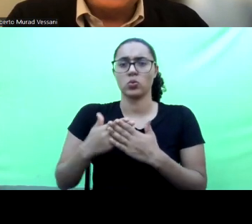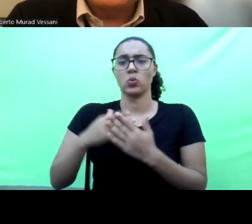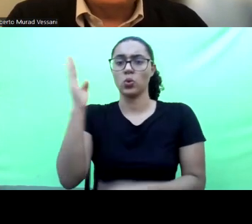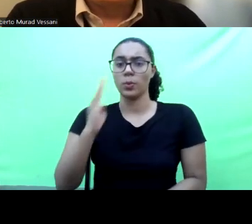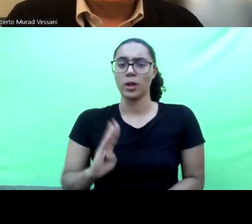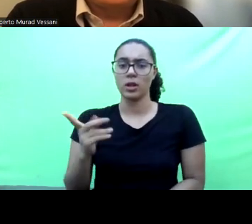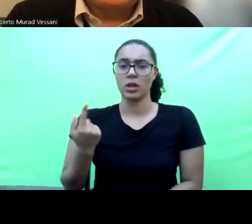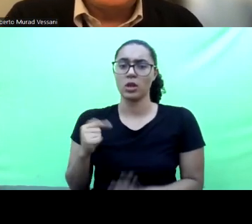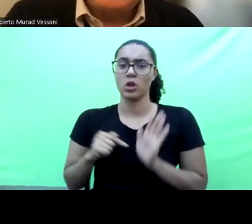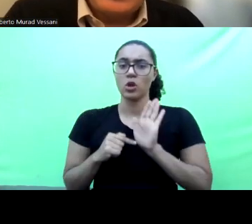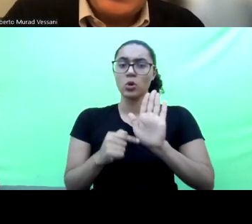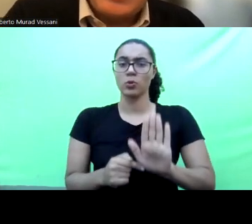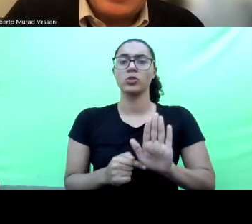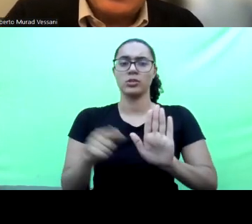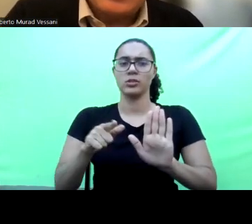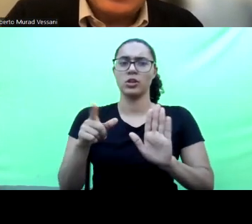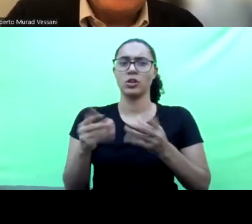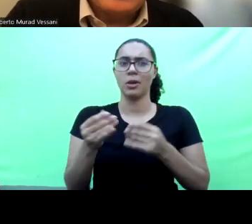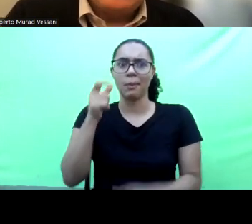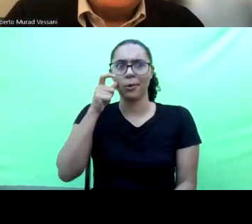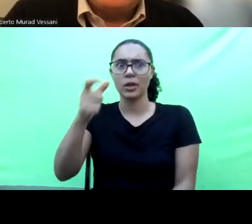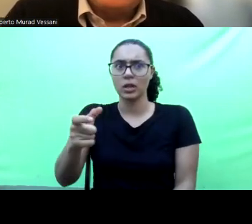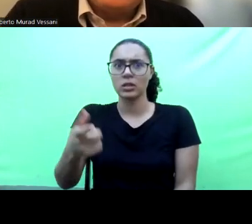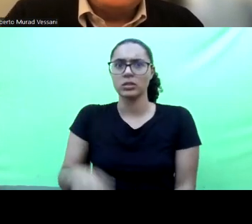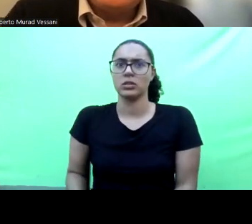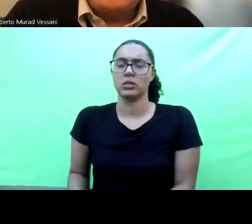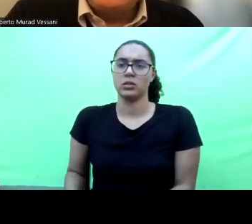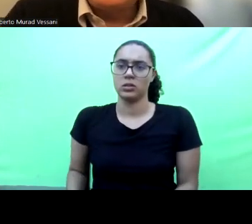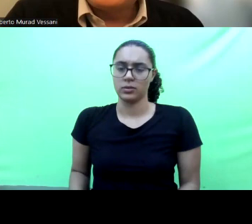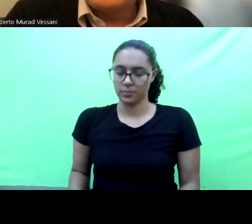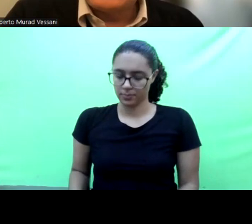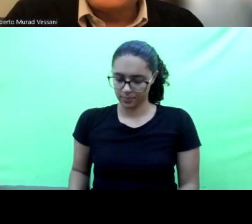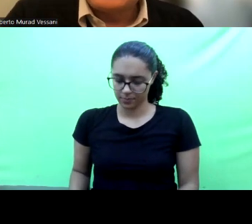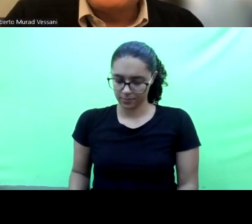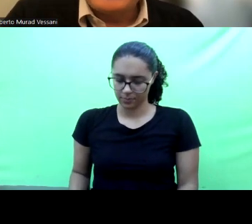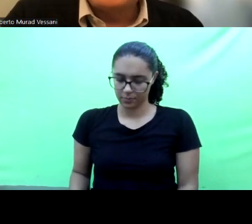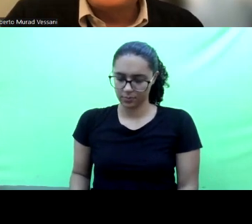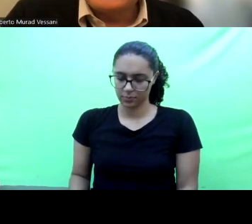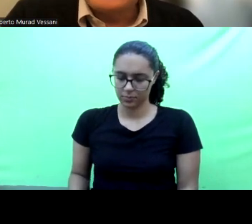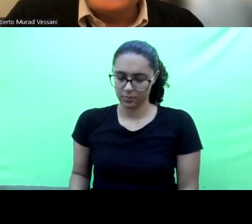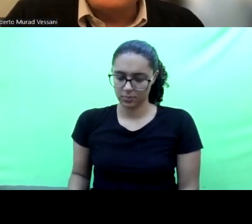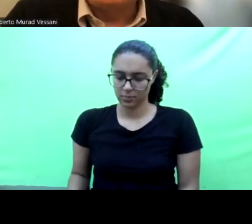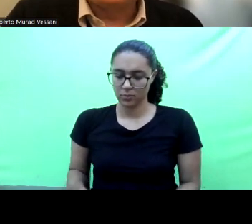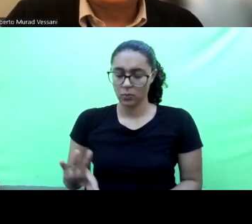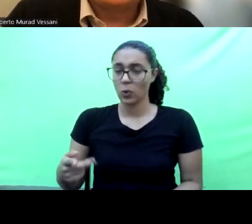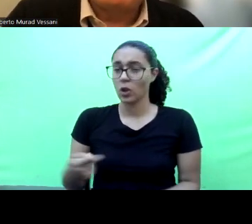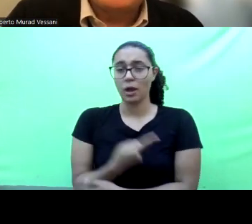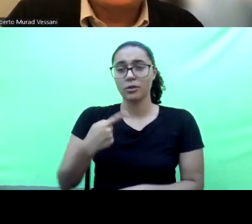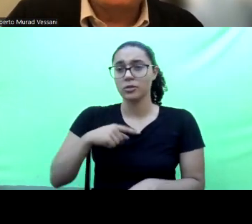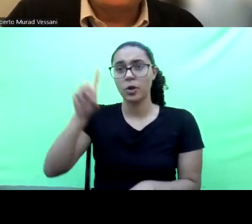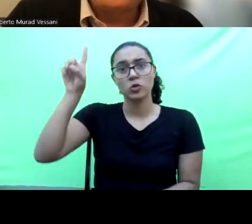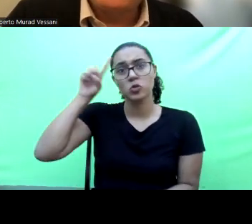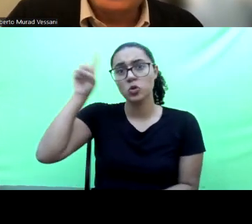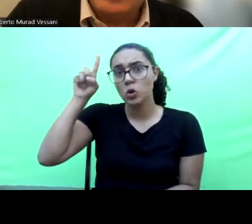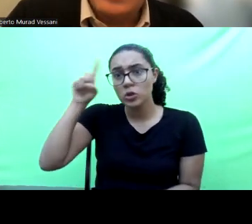mostrando isso de maneira muito interessante, né? E também outras situações mais do dia a dia, pessoas que